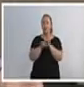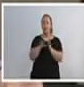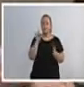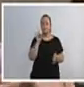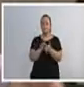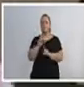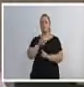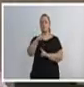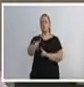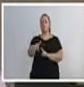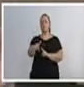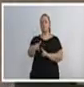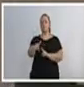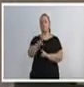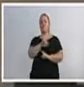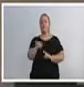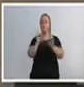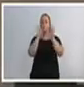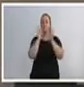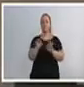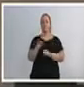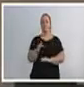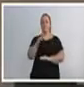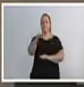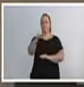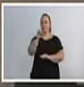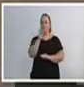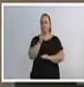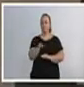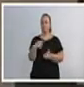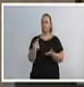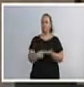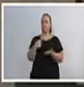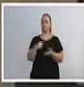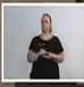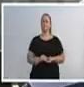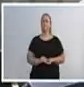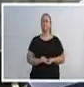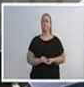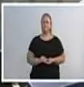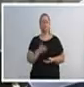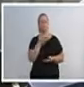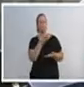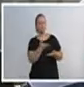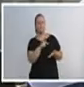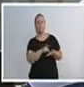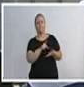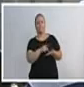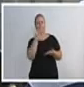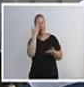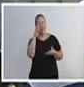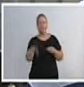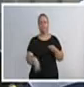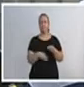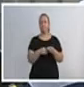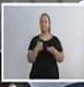tenham sentidos lá fora para que sejam realmente fiscalizados e cumprir as leis. Obrigado, vereador. Verdade, vereador, agradeço a contribuição.